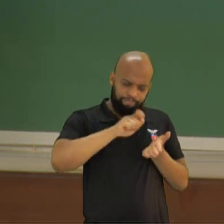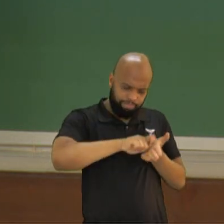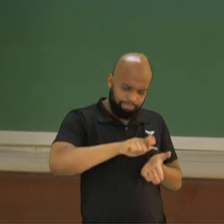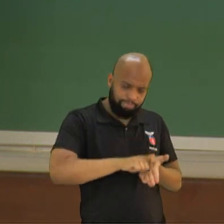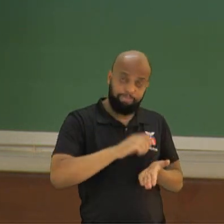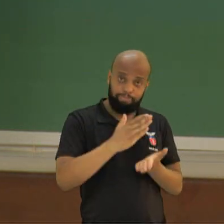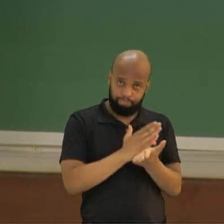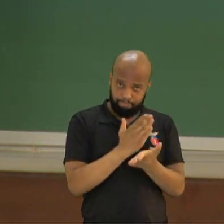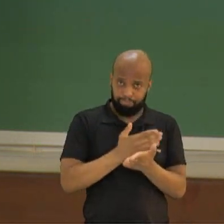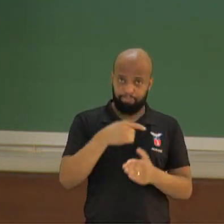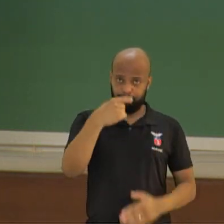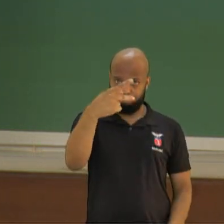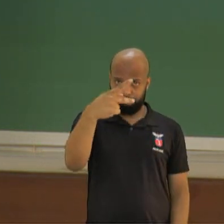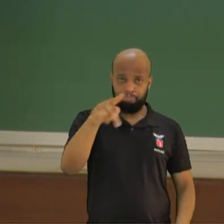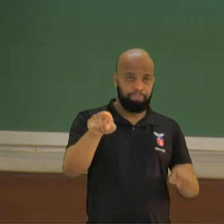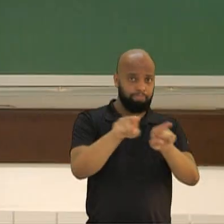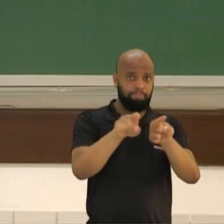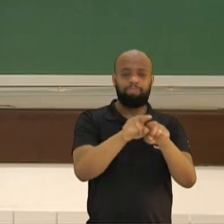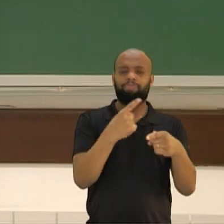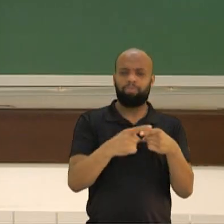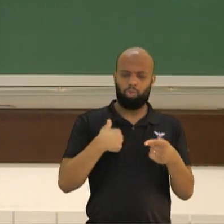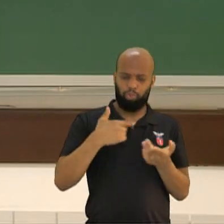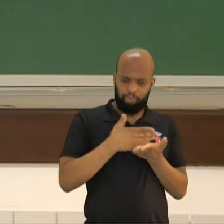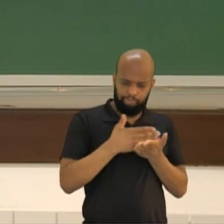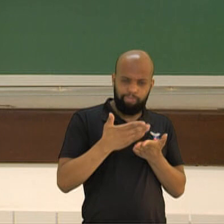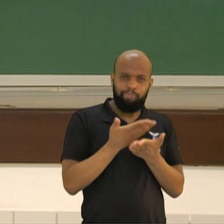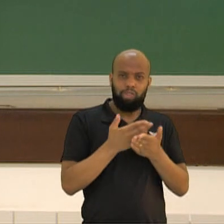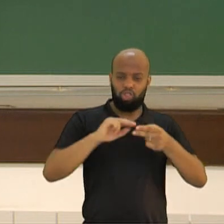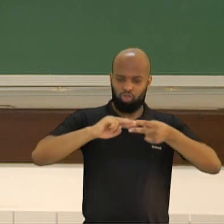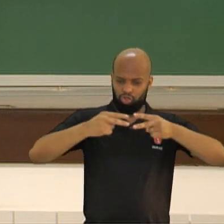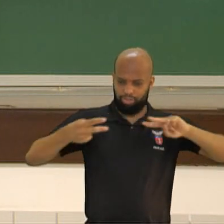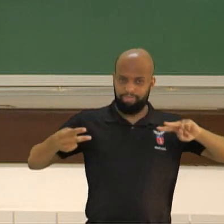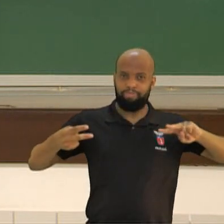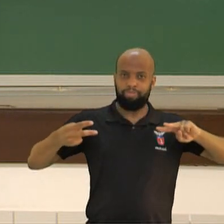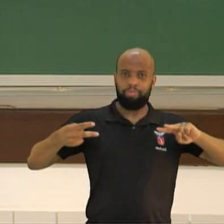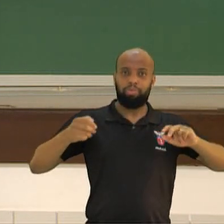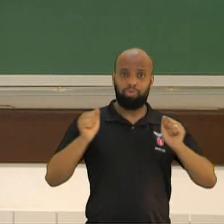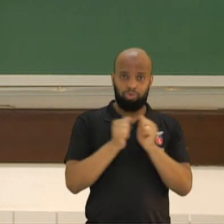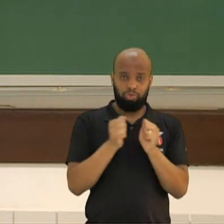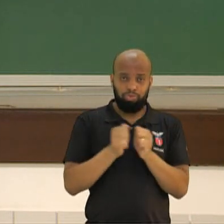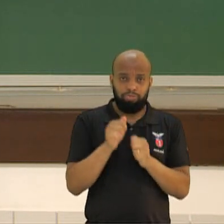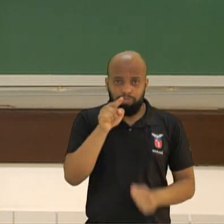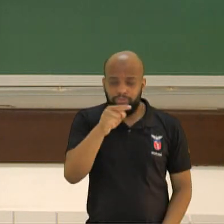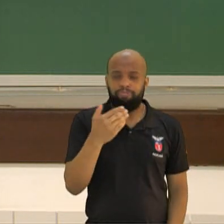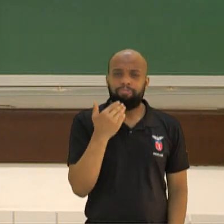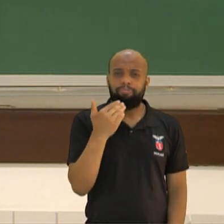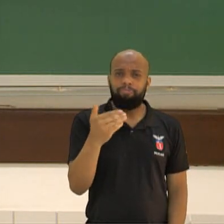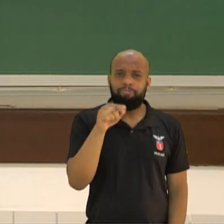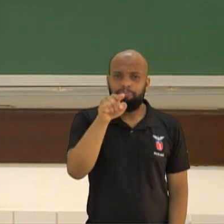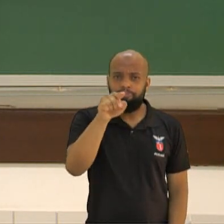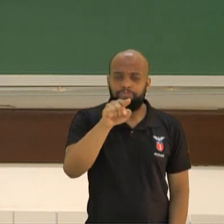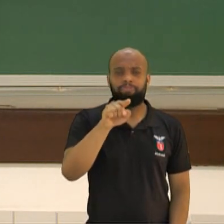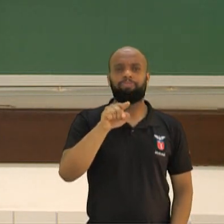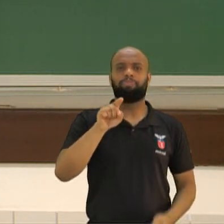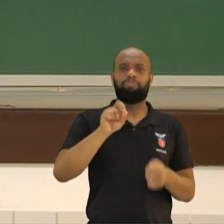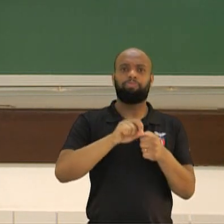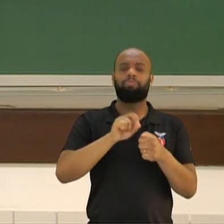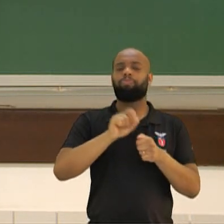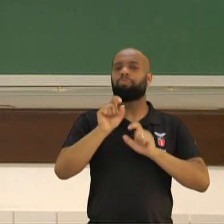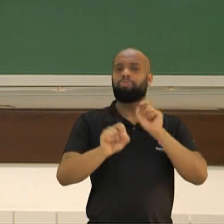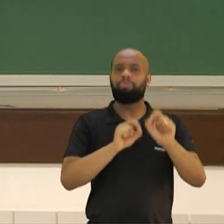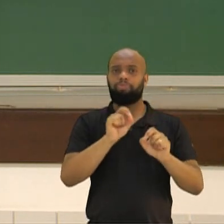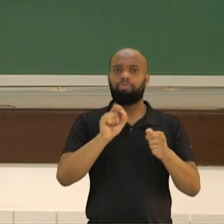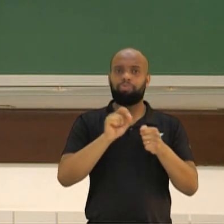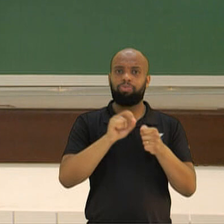que quando eu iniciei o estudo da genética com vocês, eu solicitei que fizessem ou construíssem